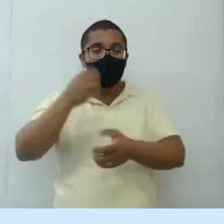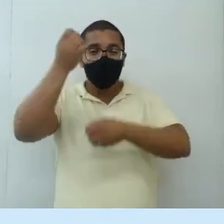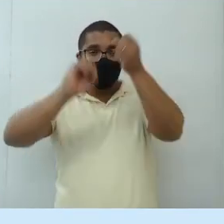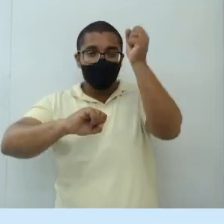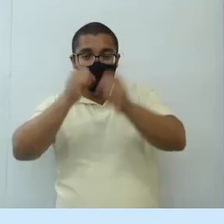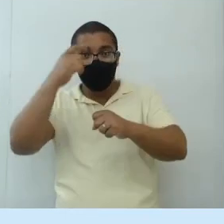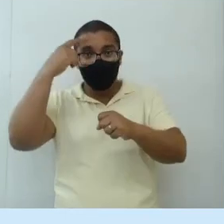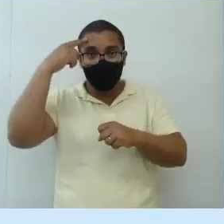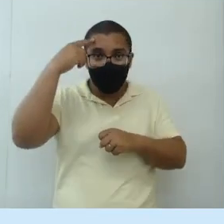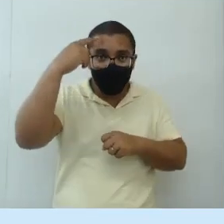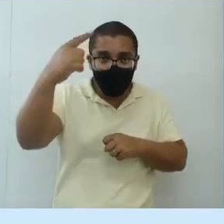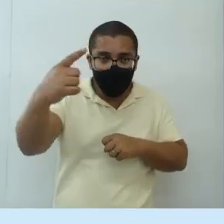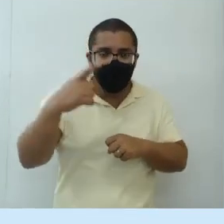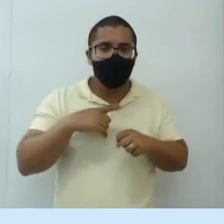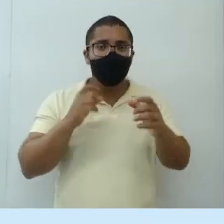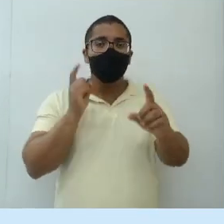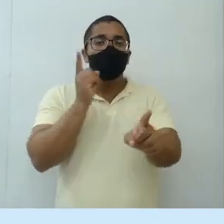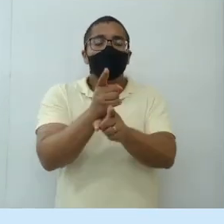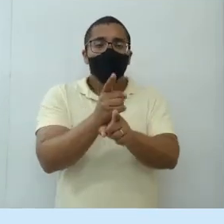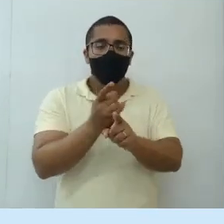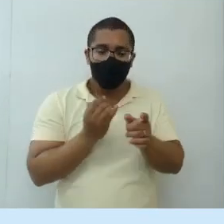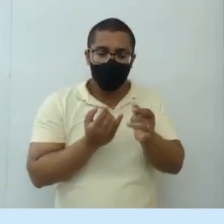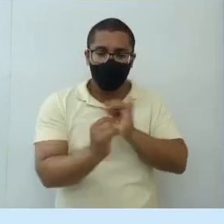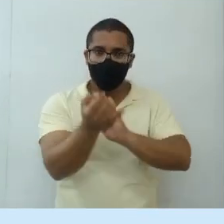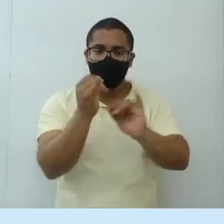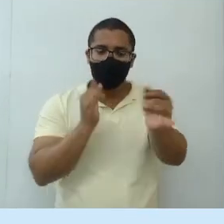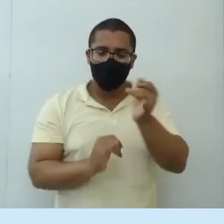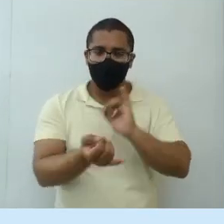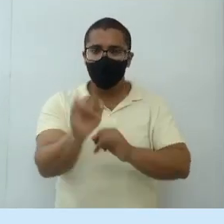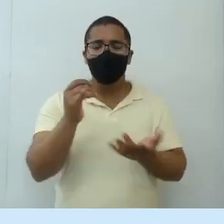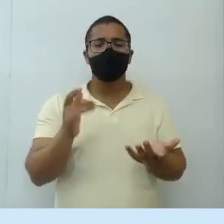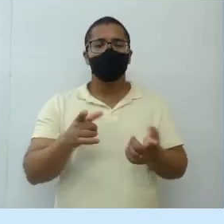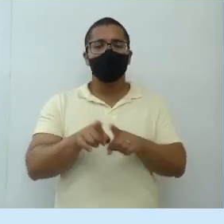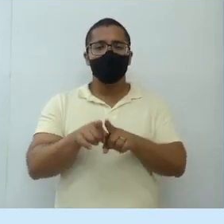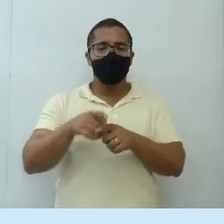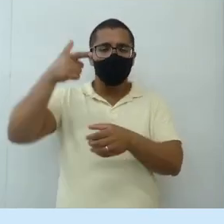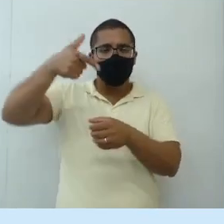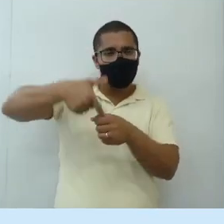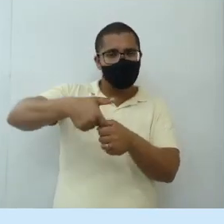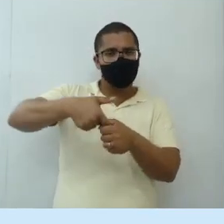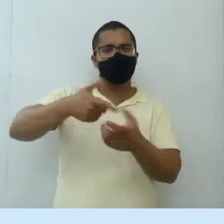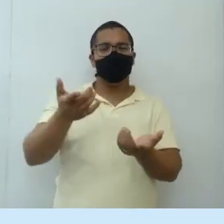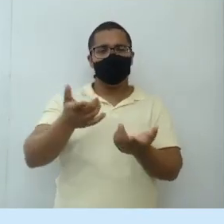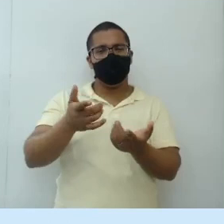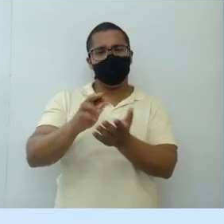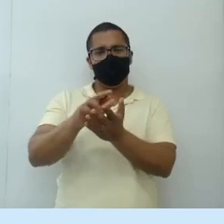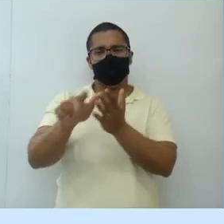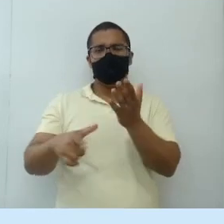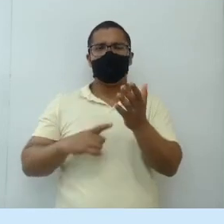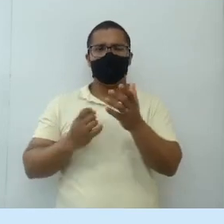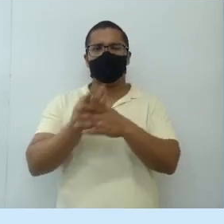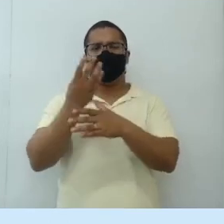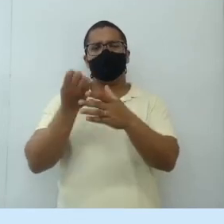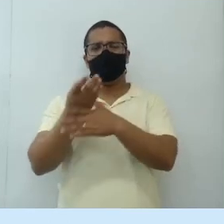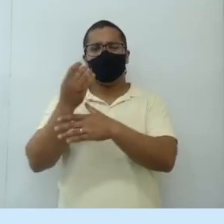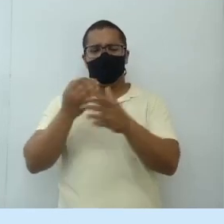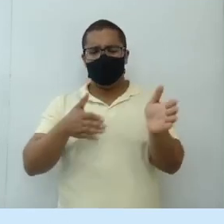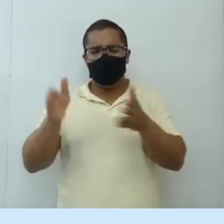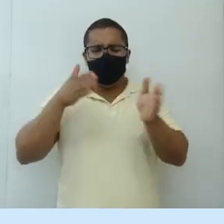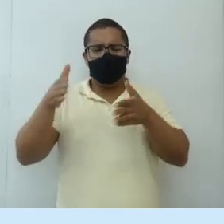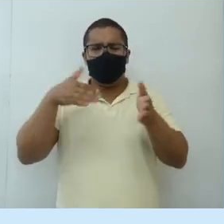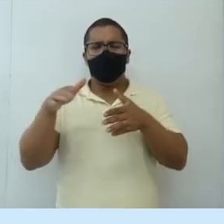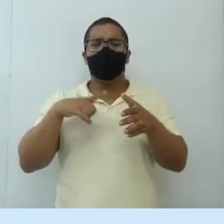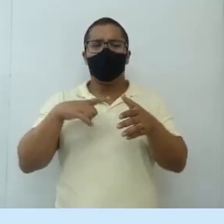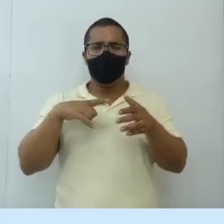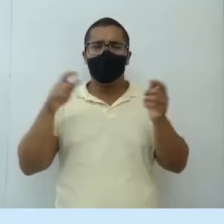combustível fóssil e a necessidade da produção dá pra manter o mercado né então hoje estão cada vez